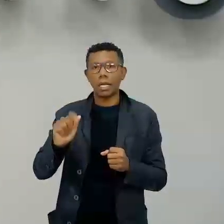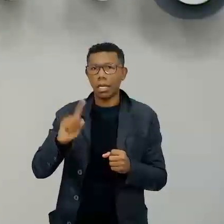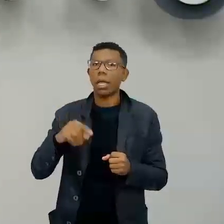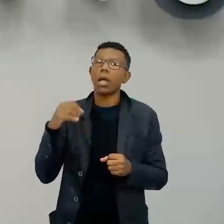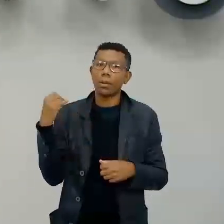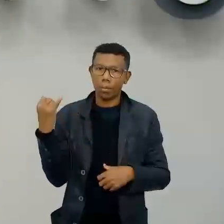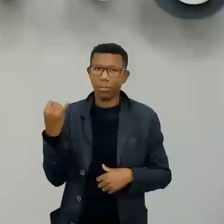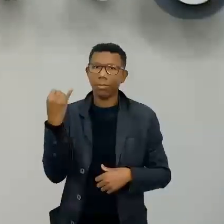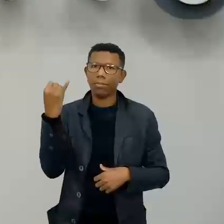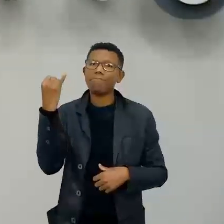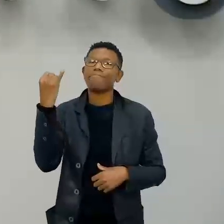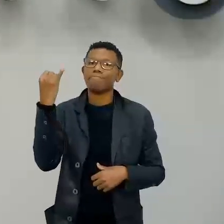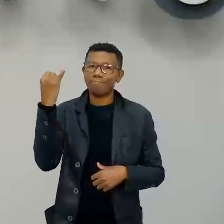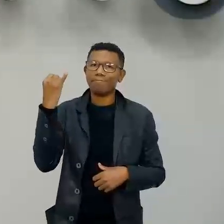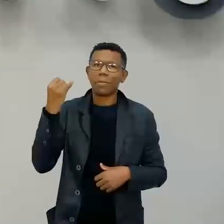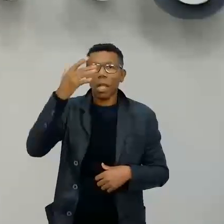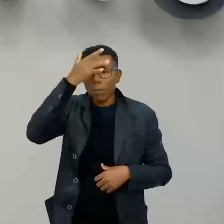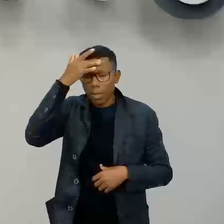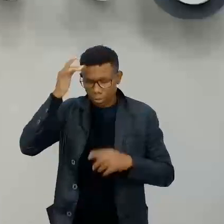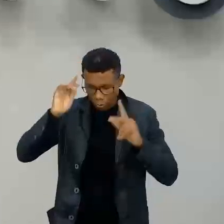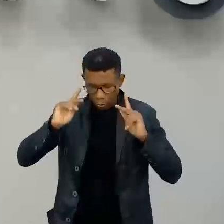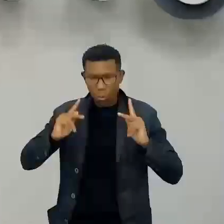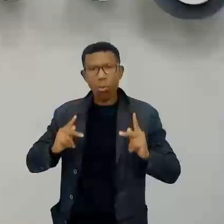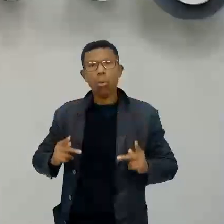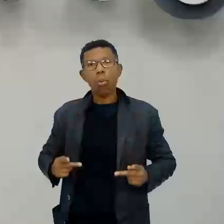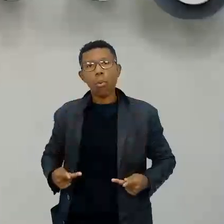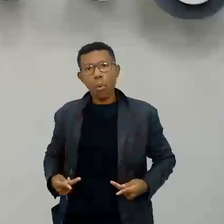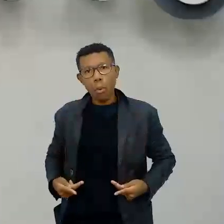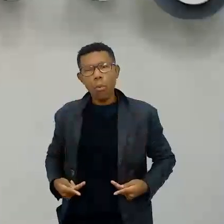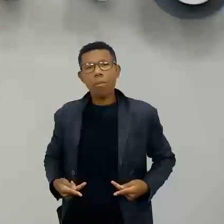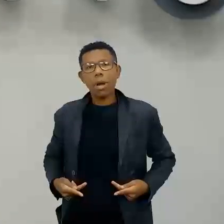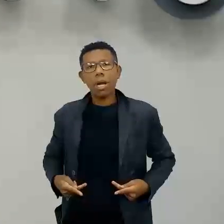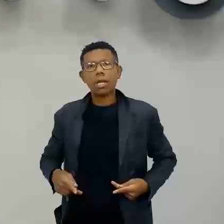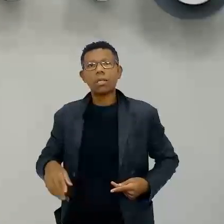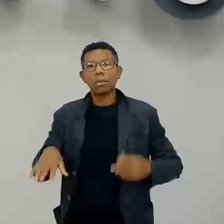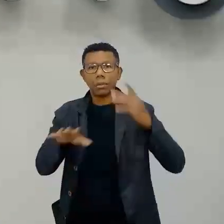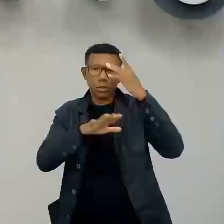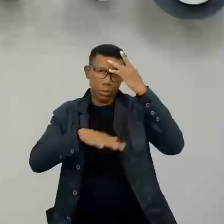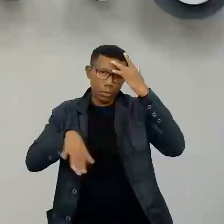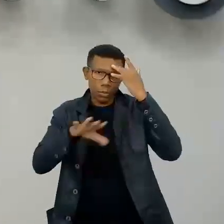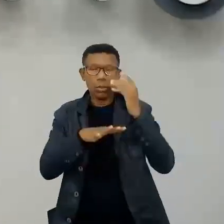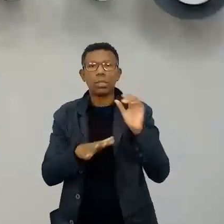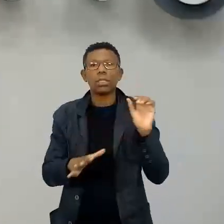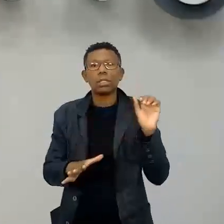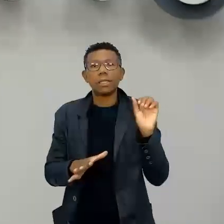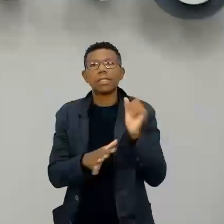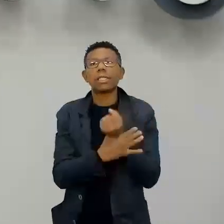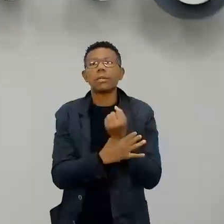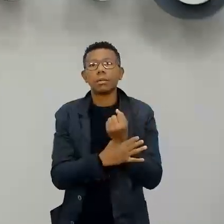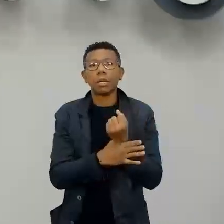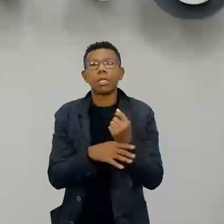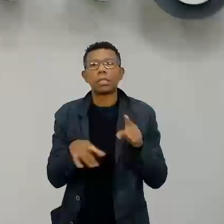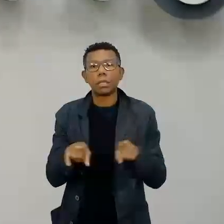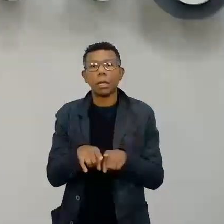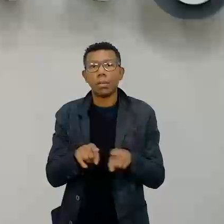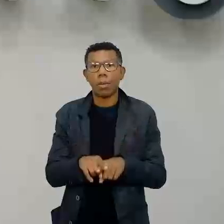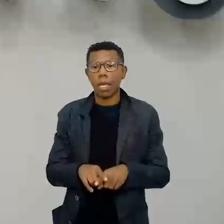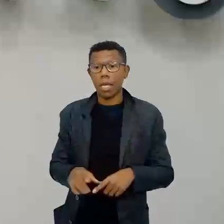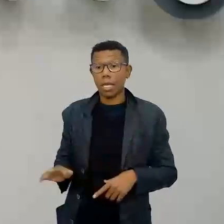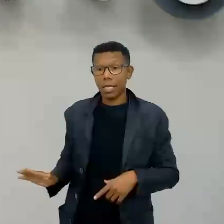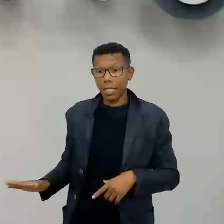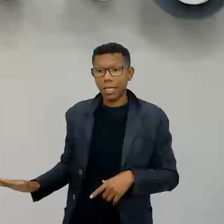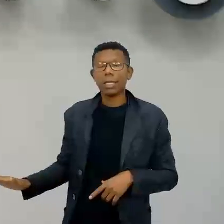né, como a dignidade da pessoa humana, que é assegurada a todos os cidadãos, inclusive crianças